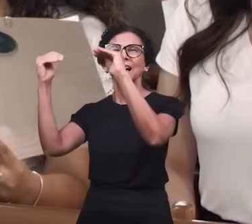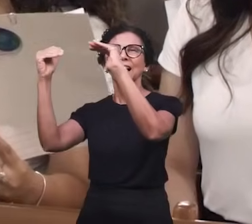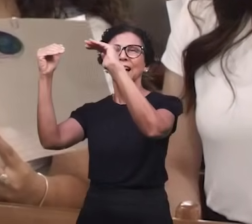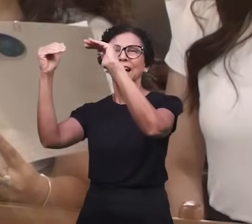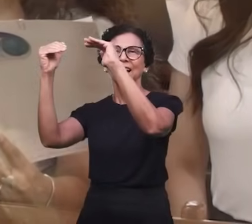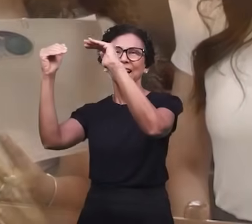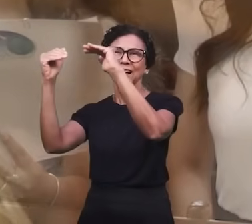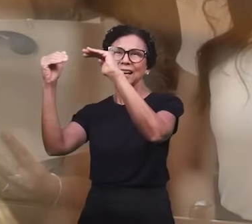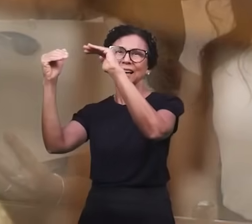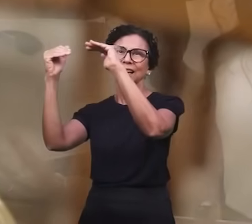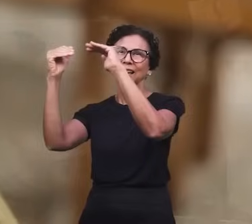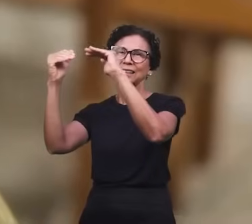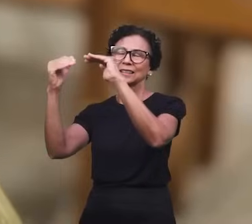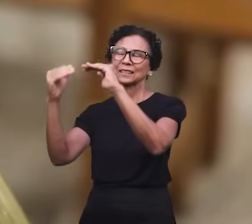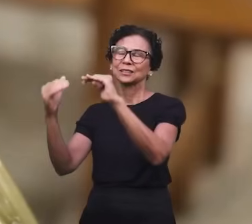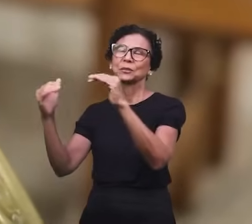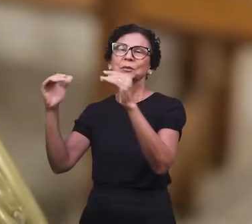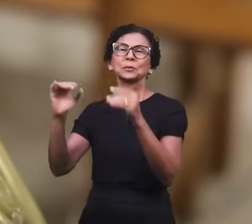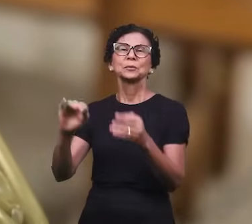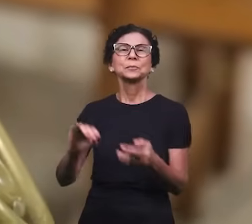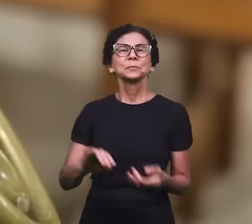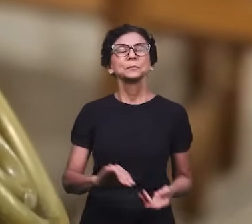sobre os céus